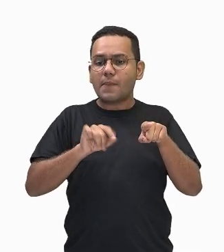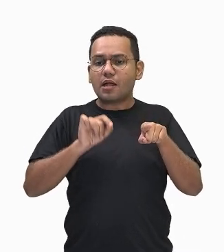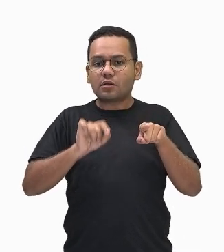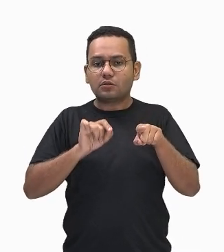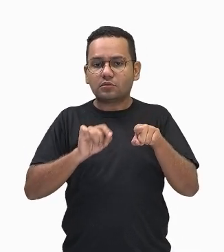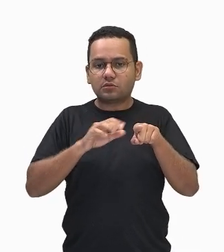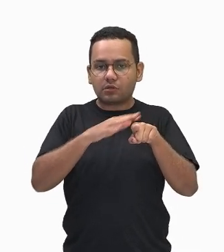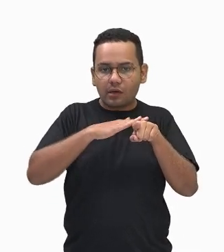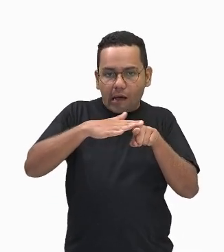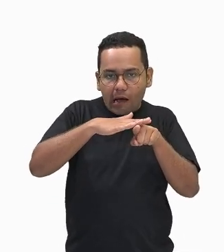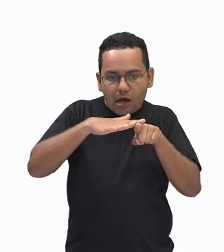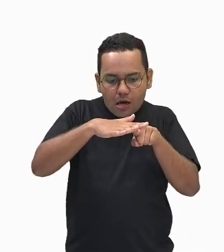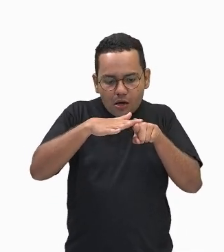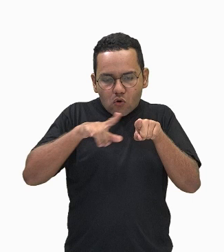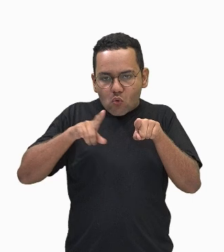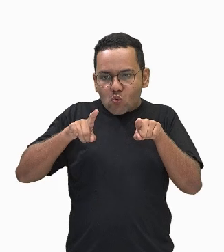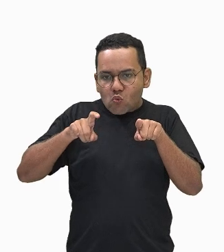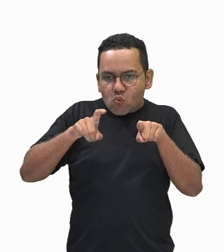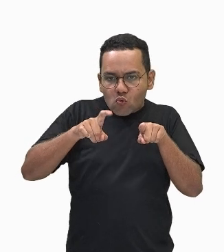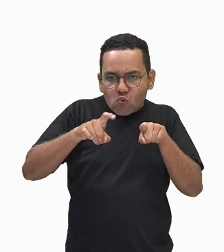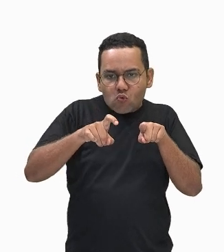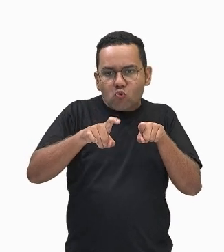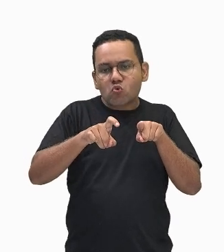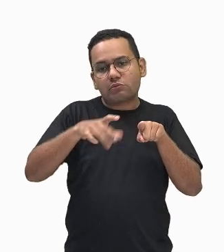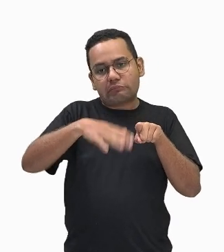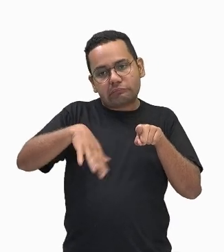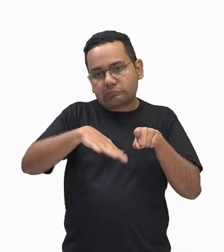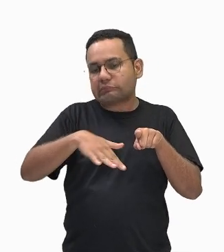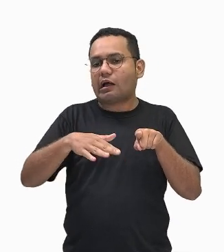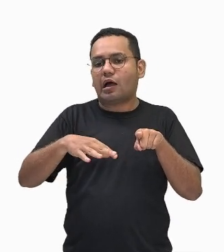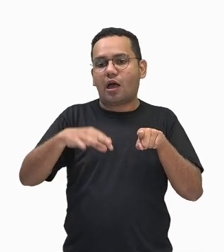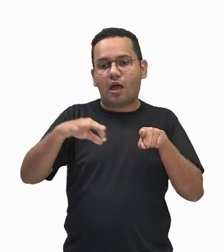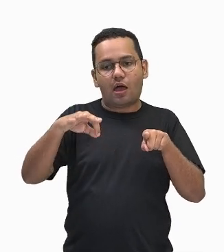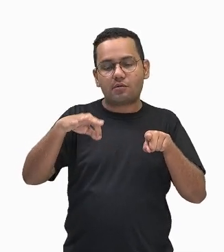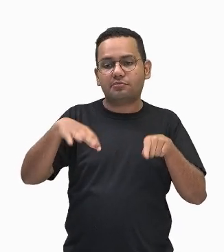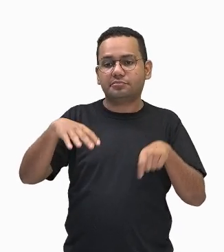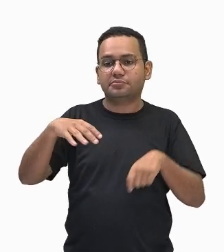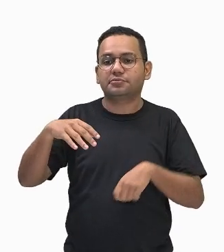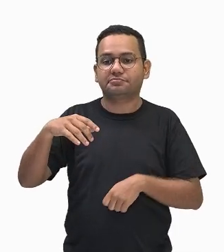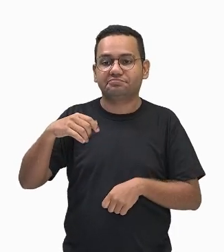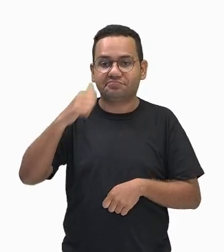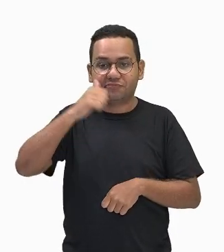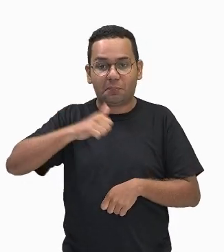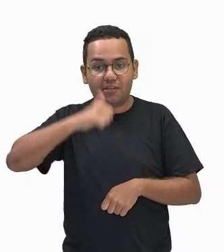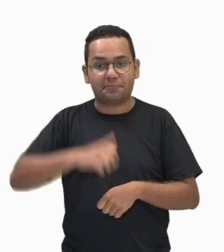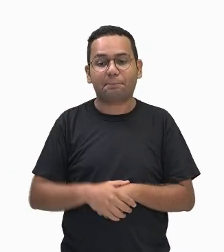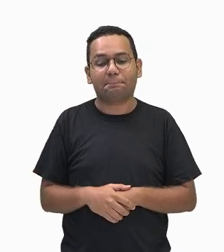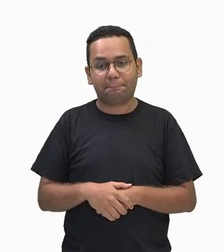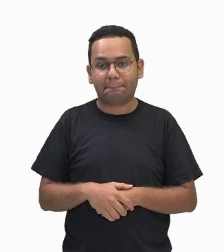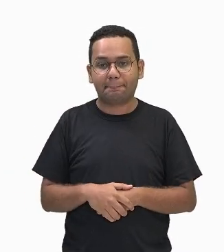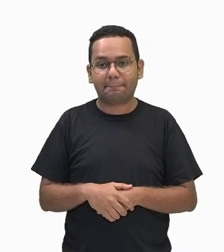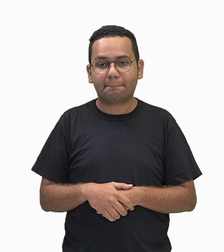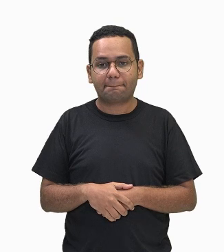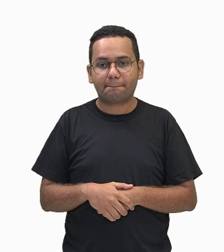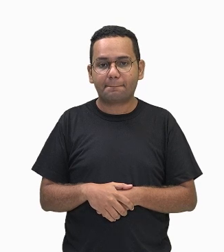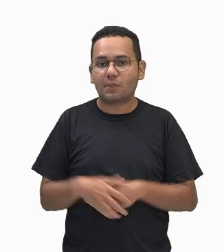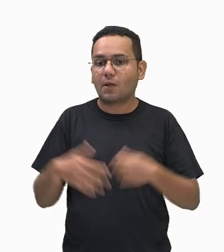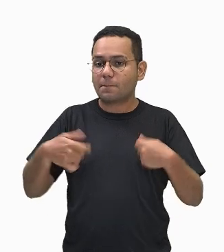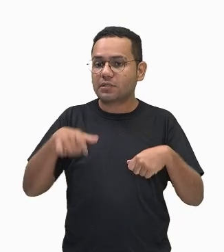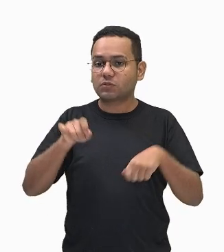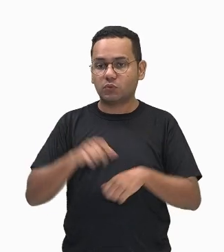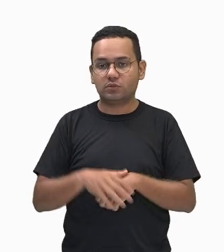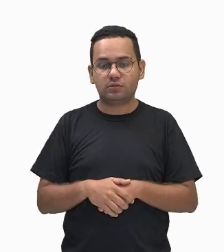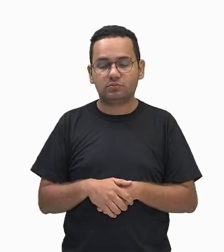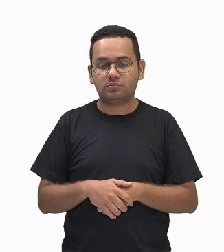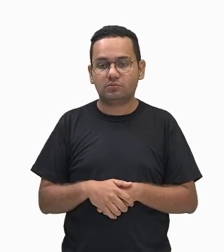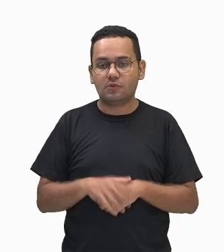masculino no trato genital feminino. Lembre-se que é essencial que ocorra o encontro entre espermatozoide e